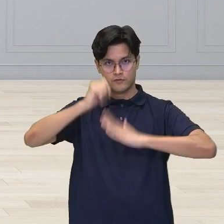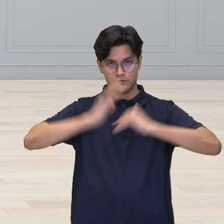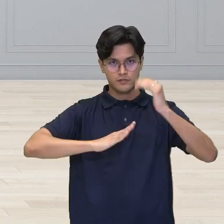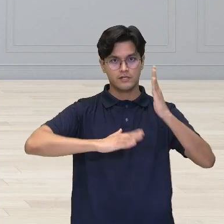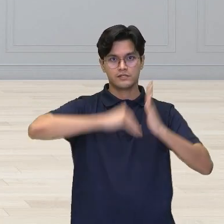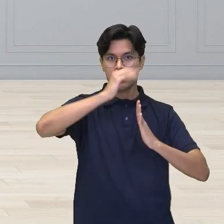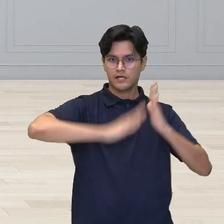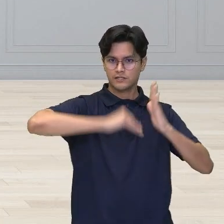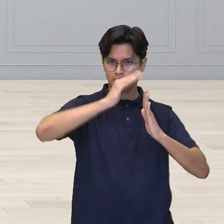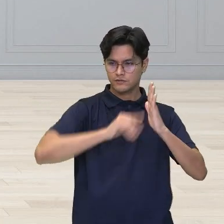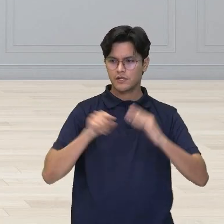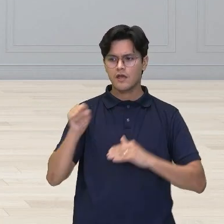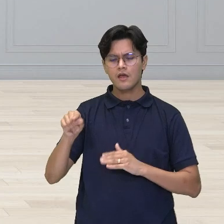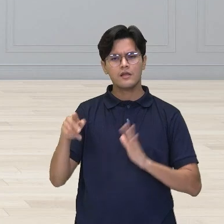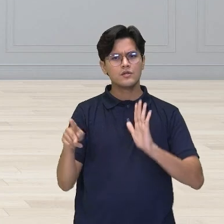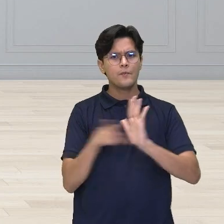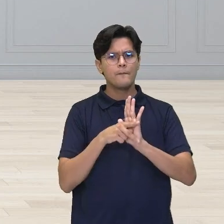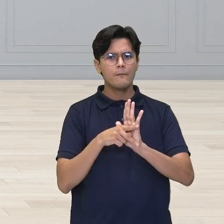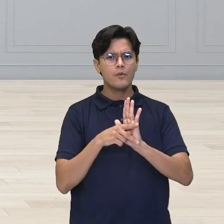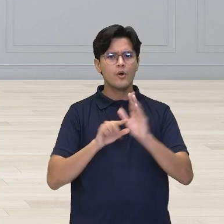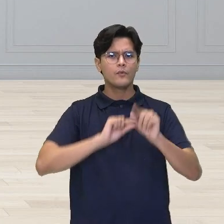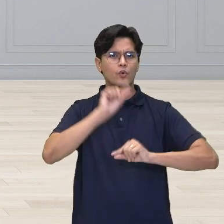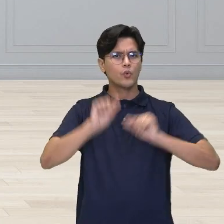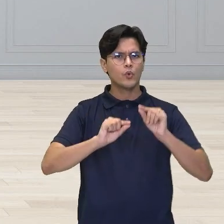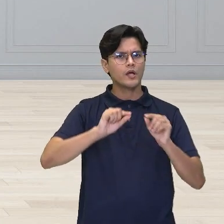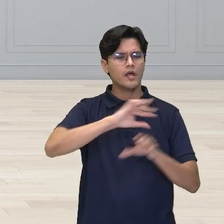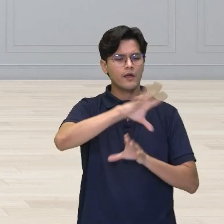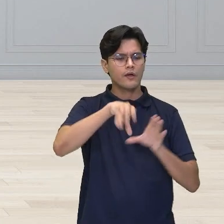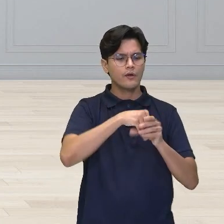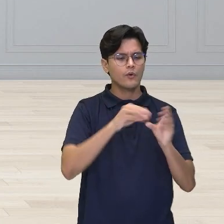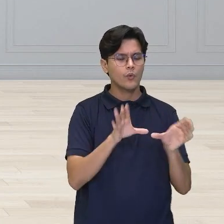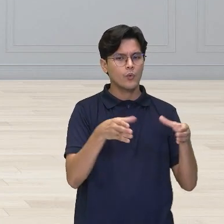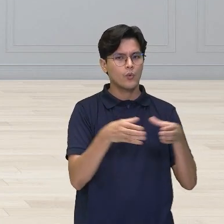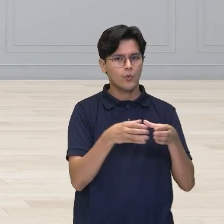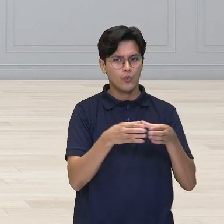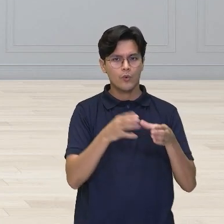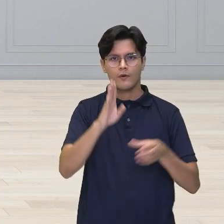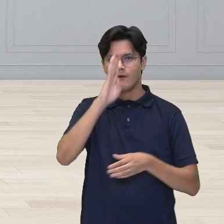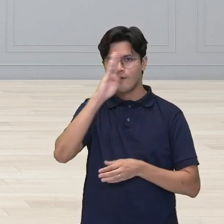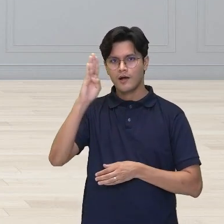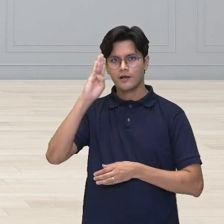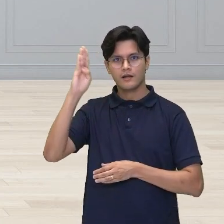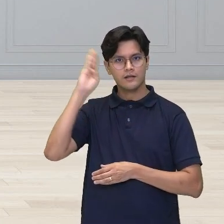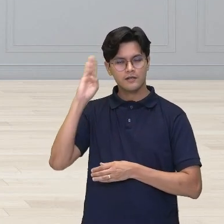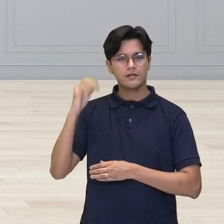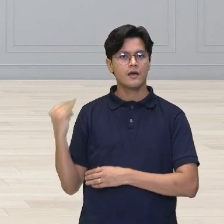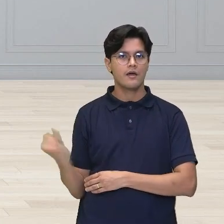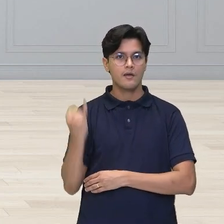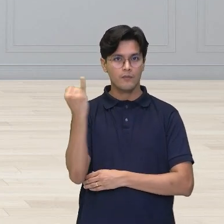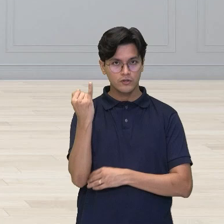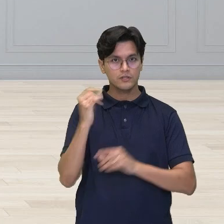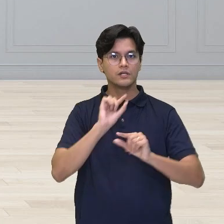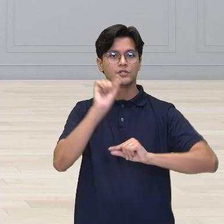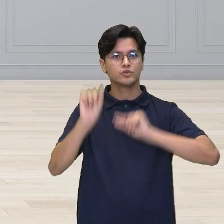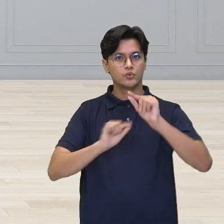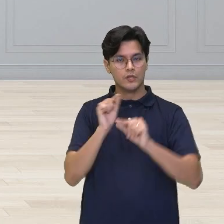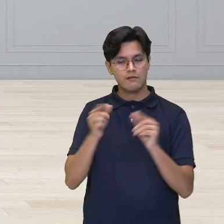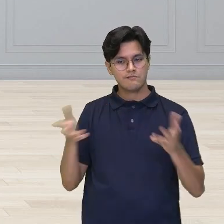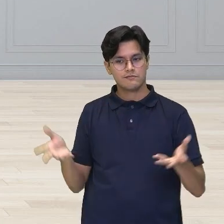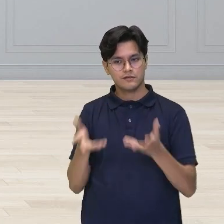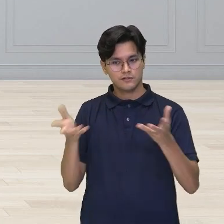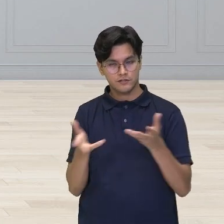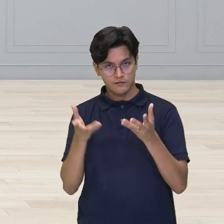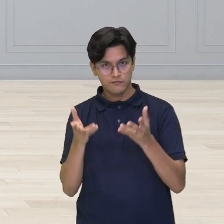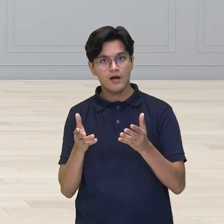academias que foram importantíssimas para a elevação do status profissional dos artistas, afastando-os